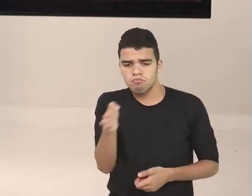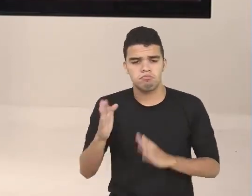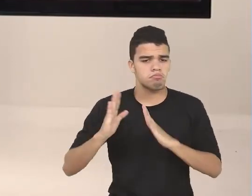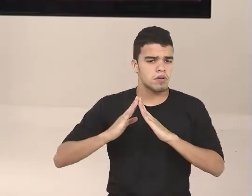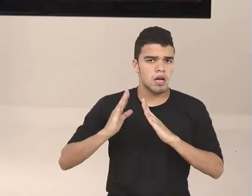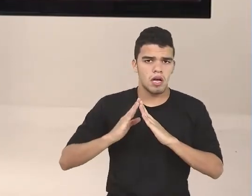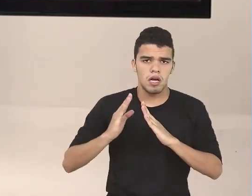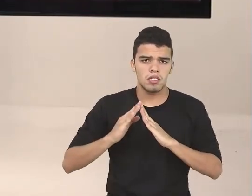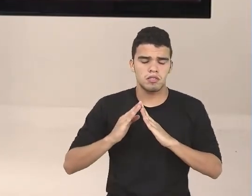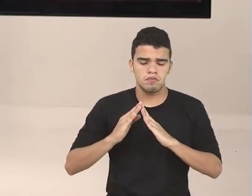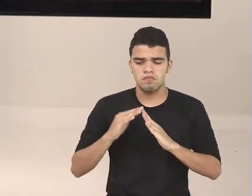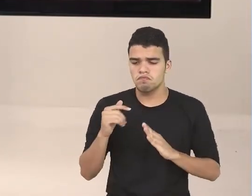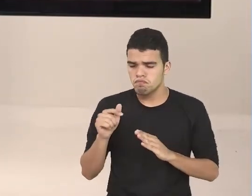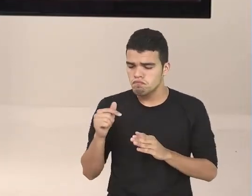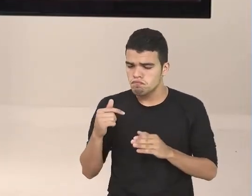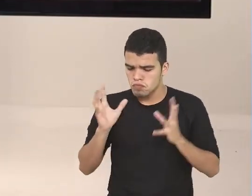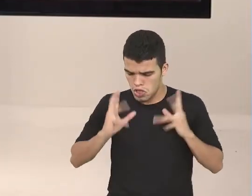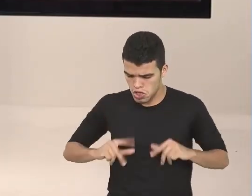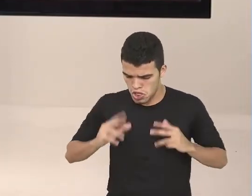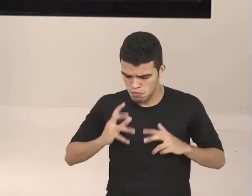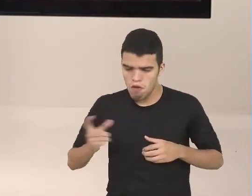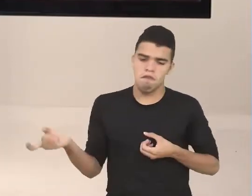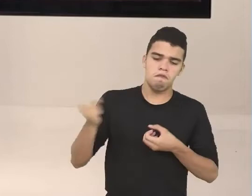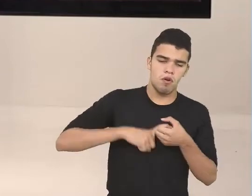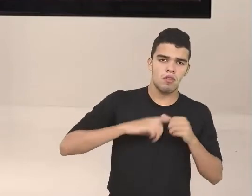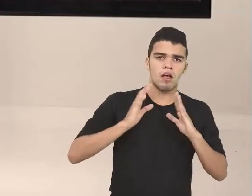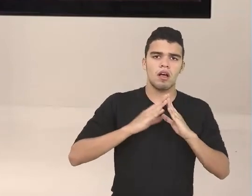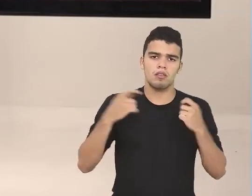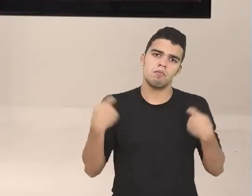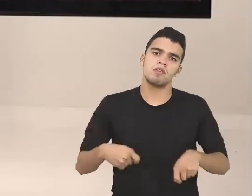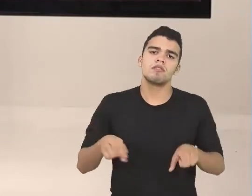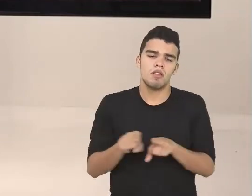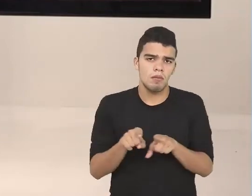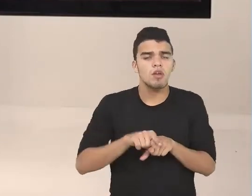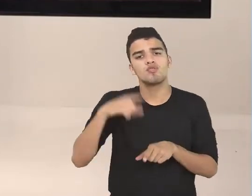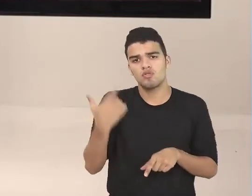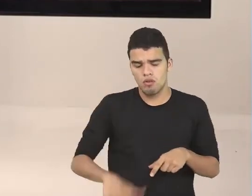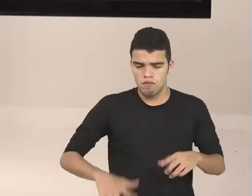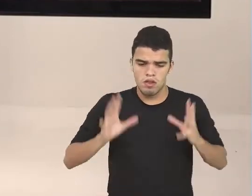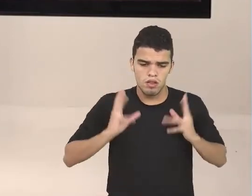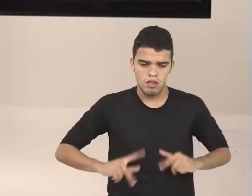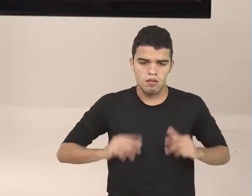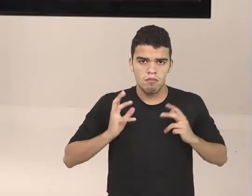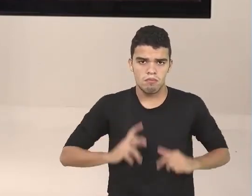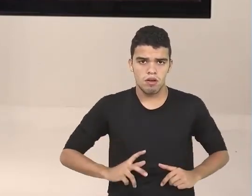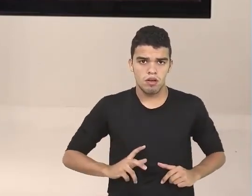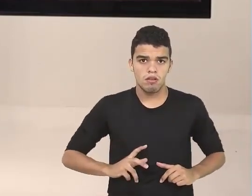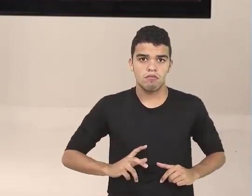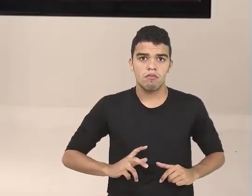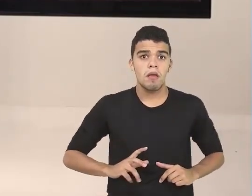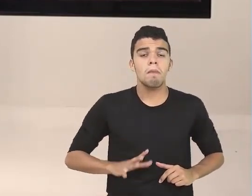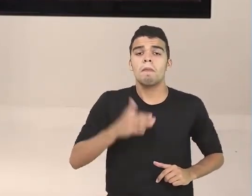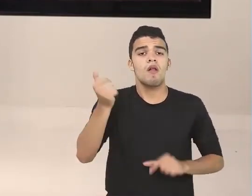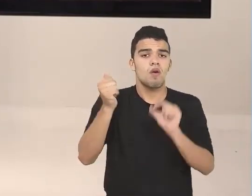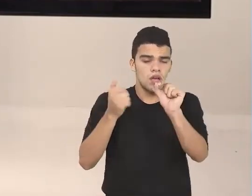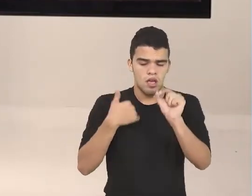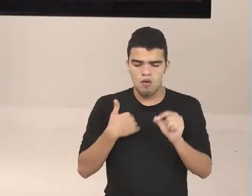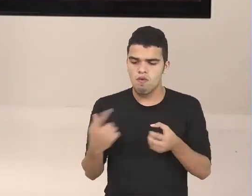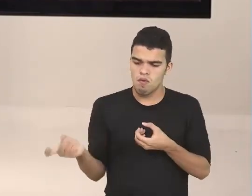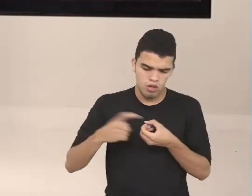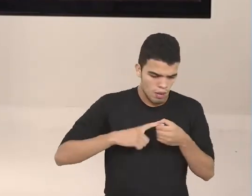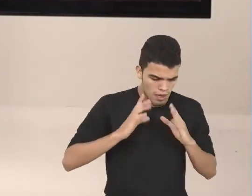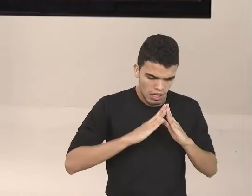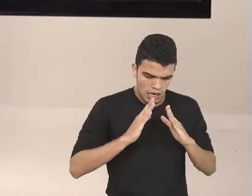assim que eu retorno para casa. O ideal é que você, ao chegar em casa, não tenha contato com nenhuma superfície, nem com nenhuma